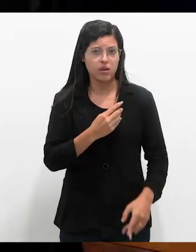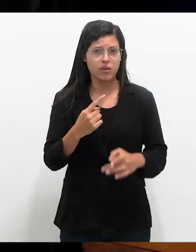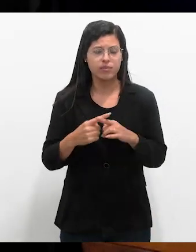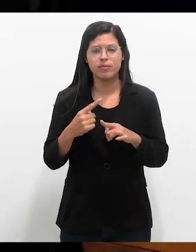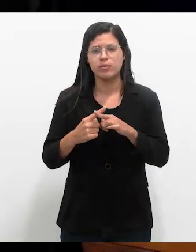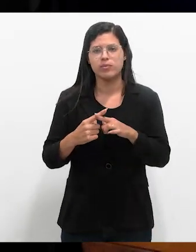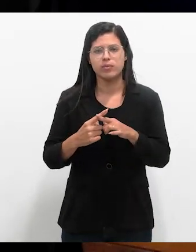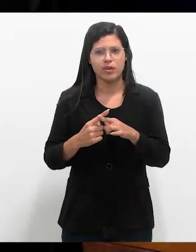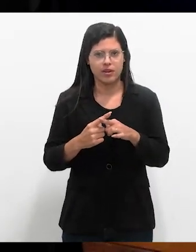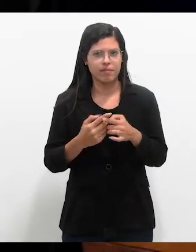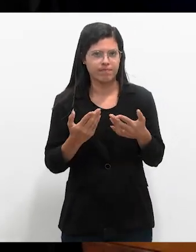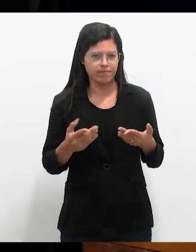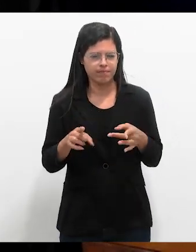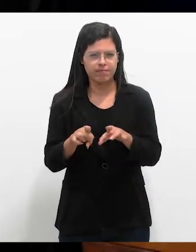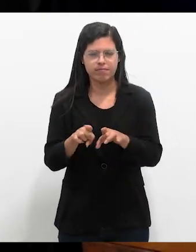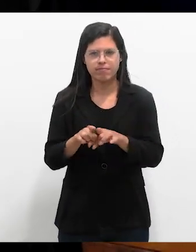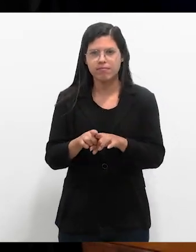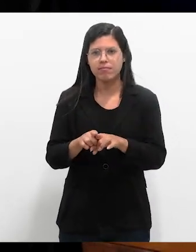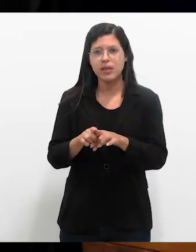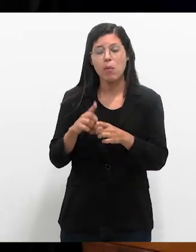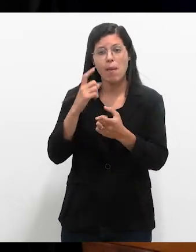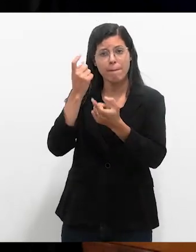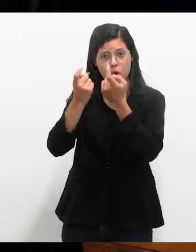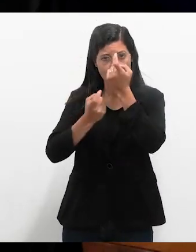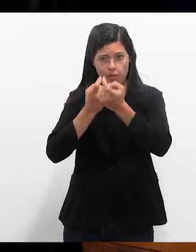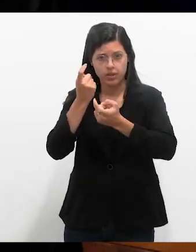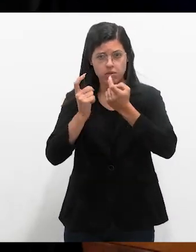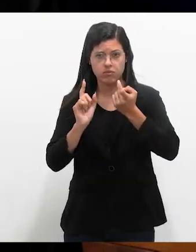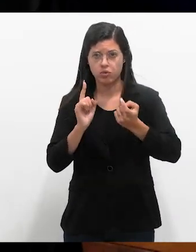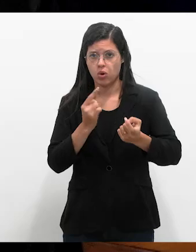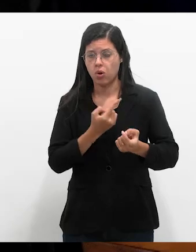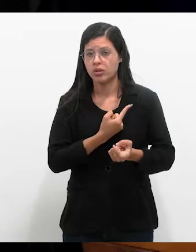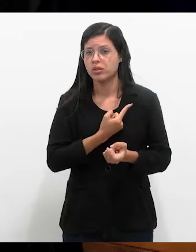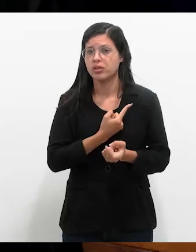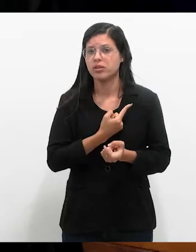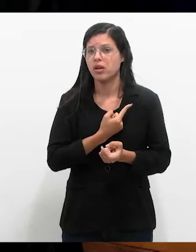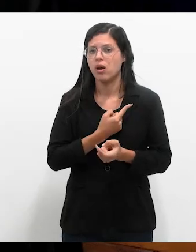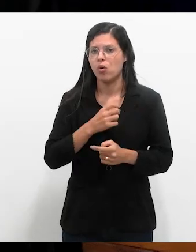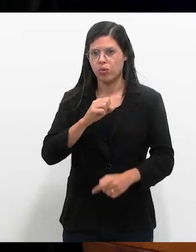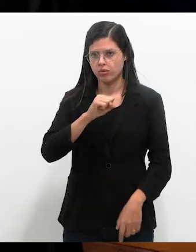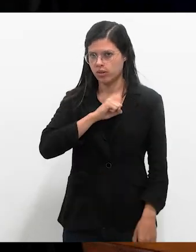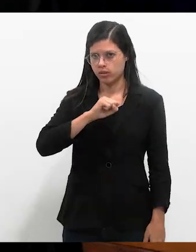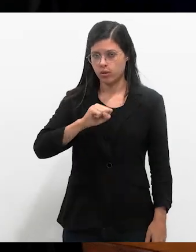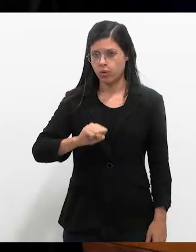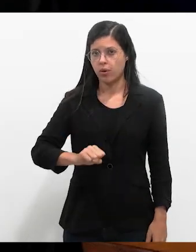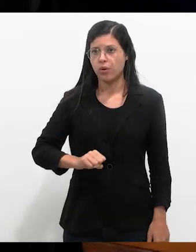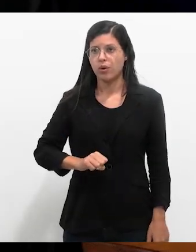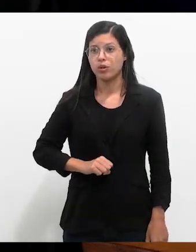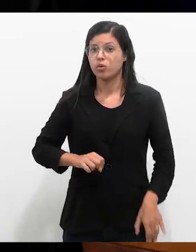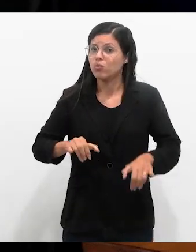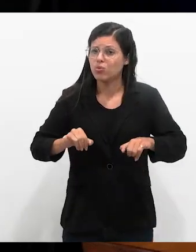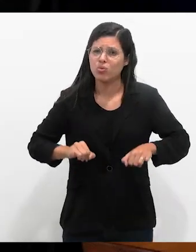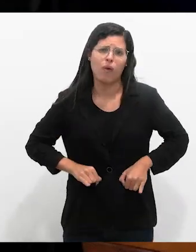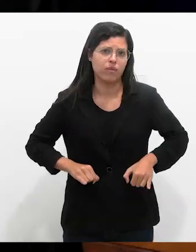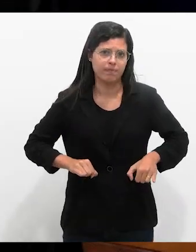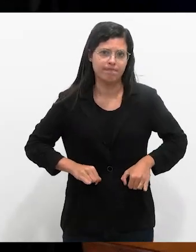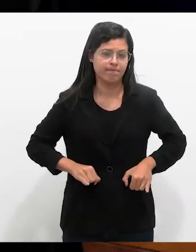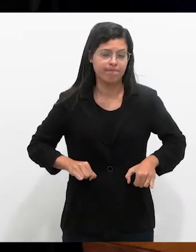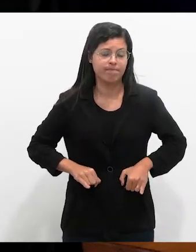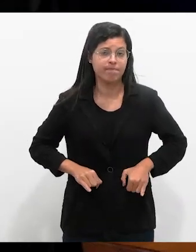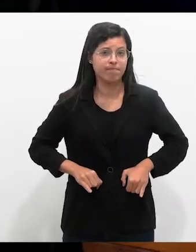também, Luzia, deixa eu colocar até um adendo aqui, e é uma preocupação que nós temos. Os nossos sacerdotes, eles sofrem